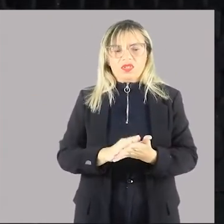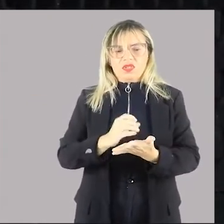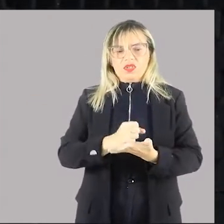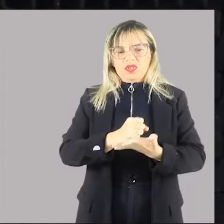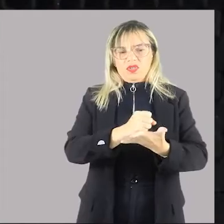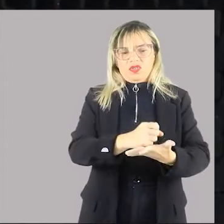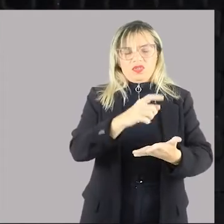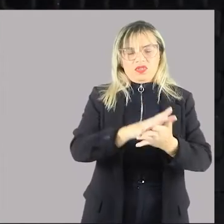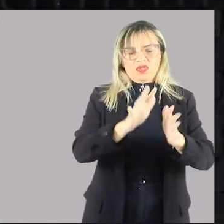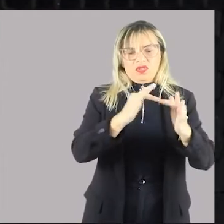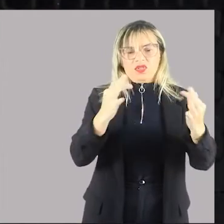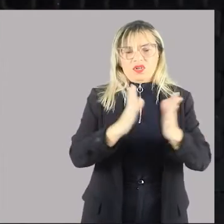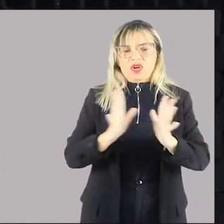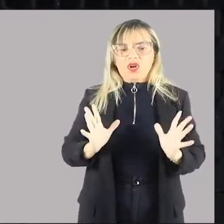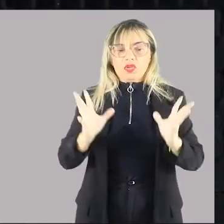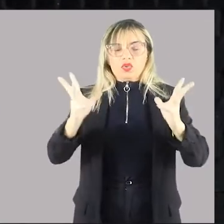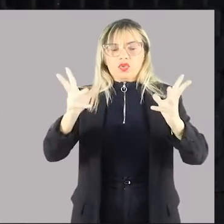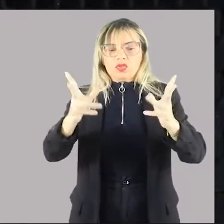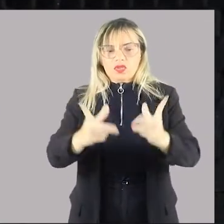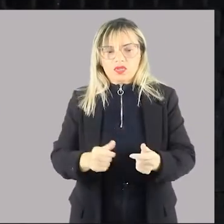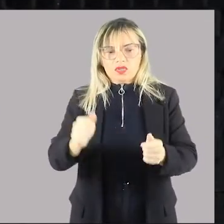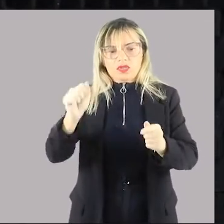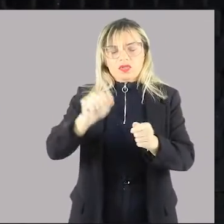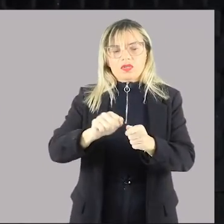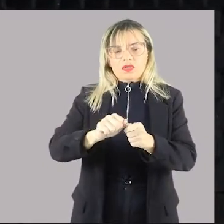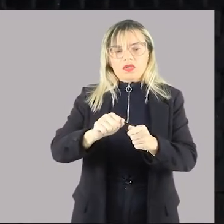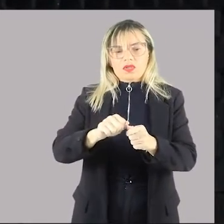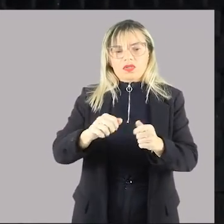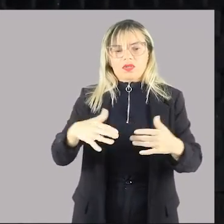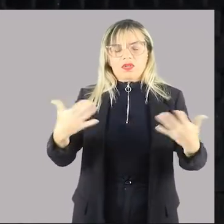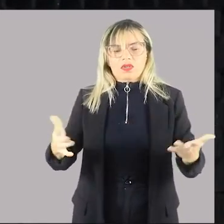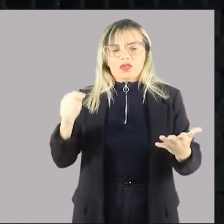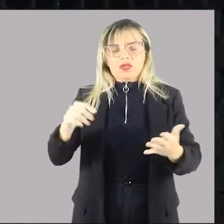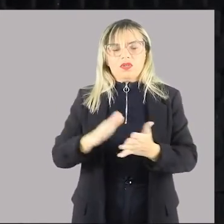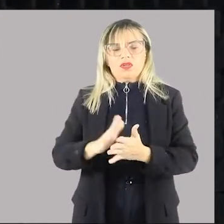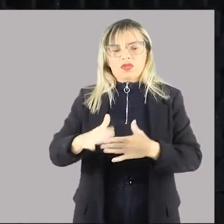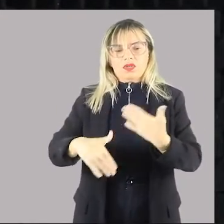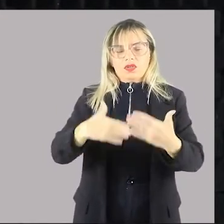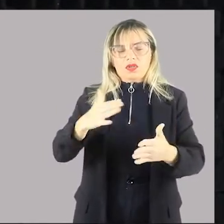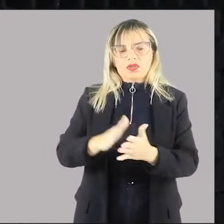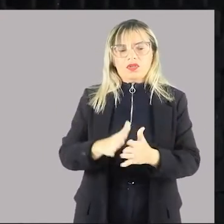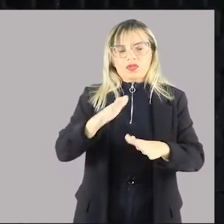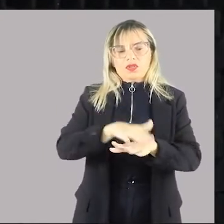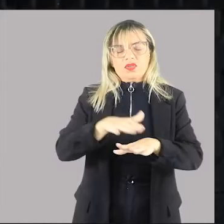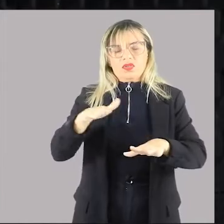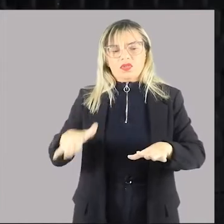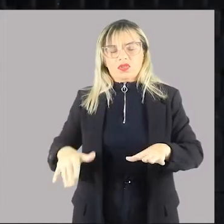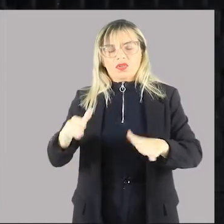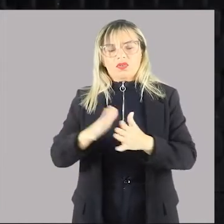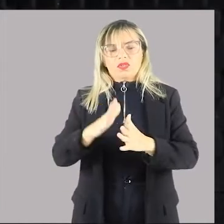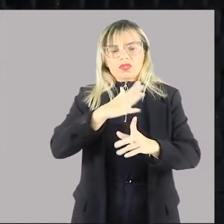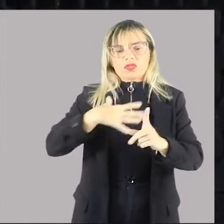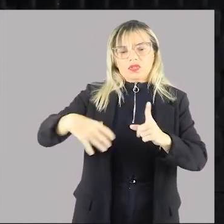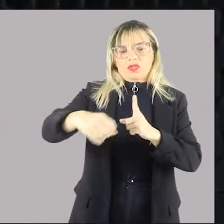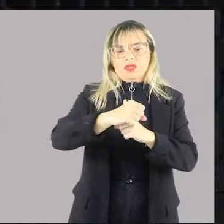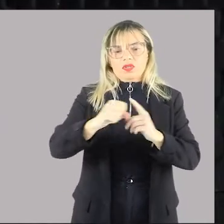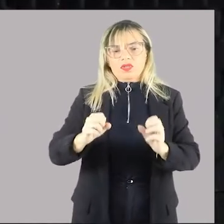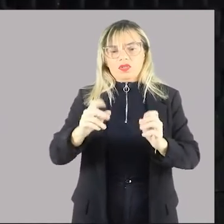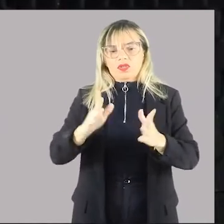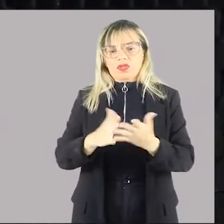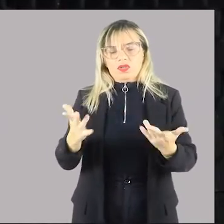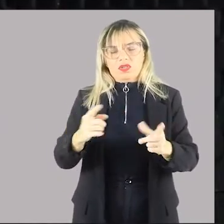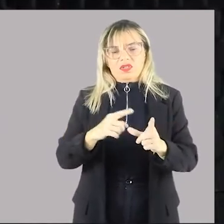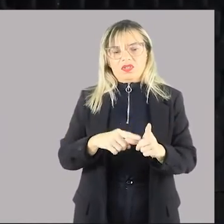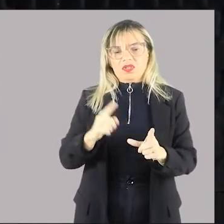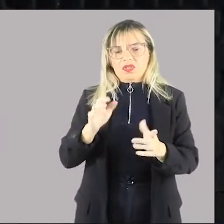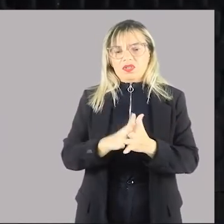parentes, ajudar, na verdade, a todos que fazem parte desse processo aí de exclusão social. Ok? E nem